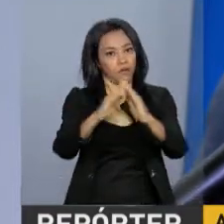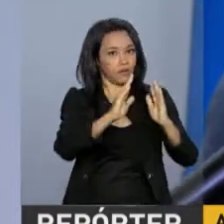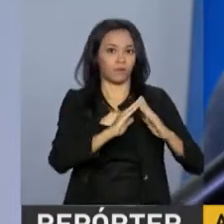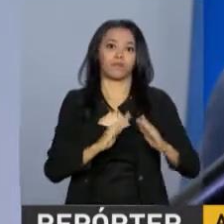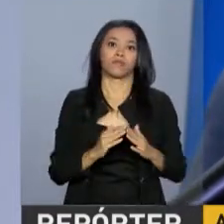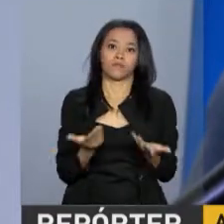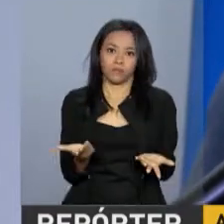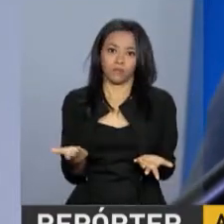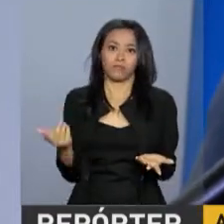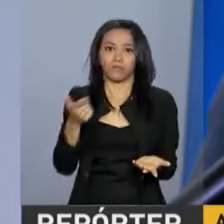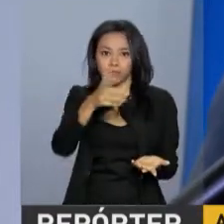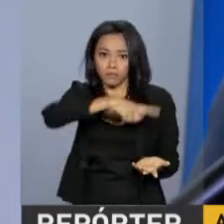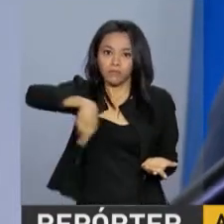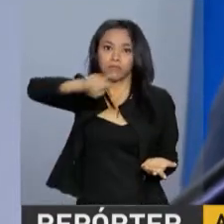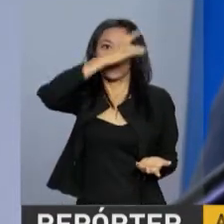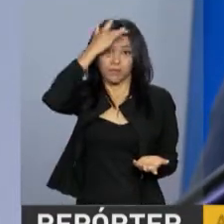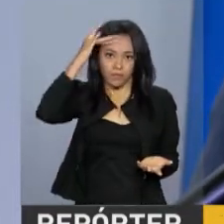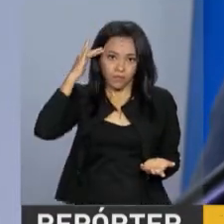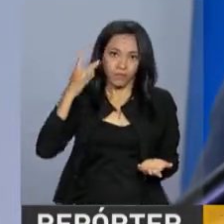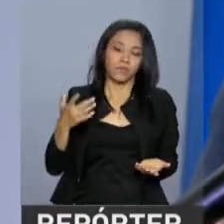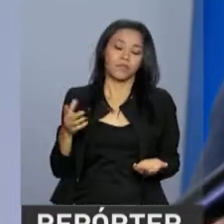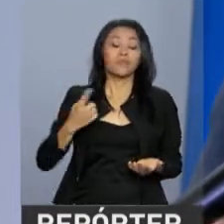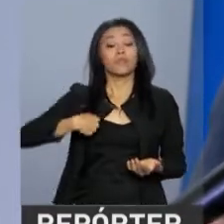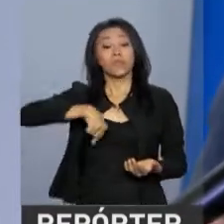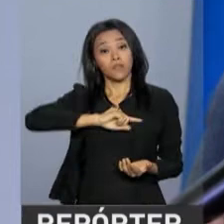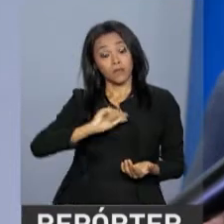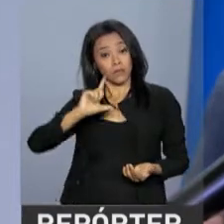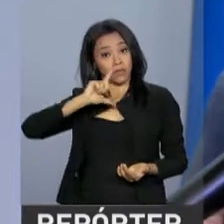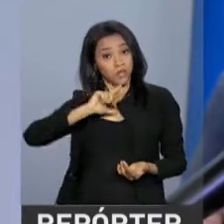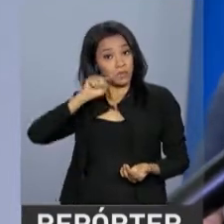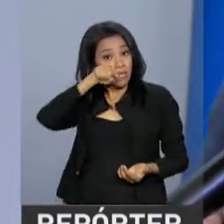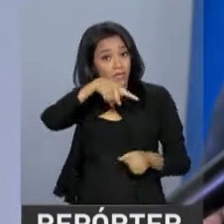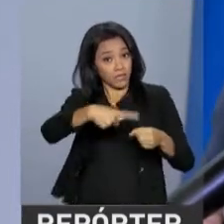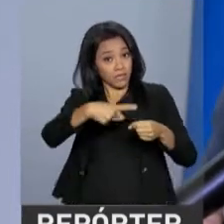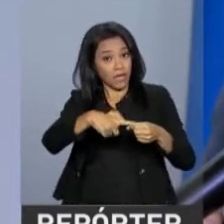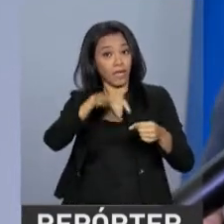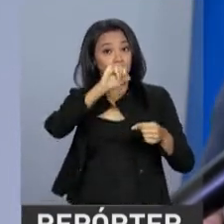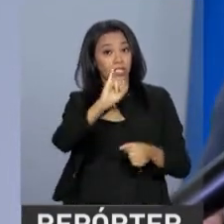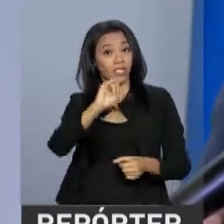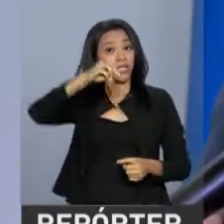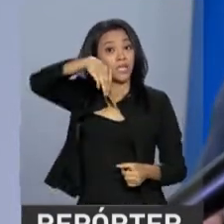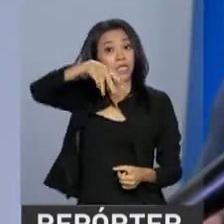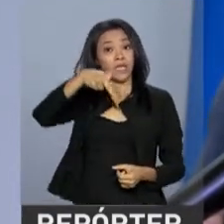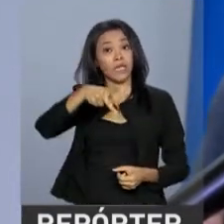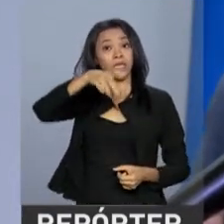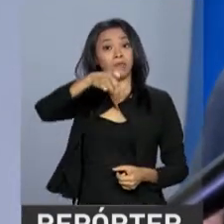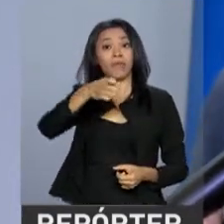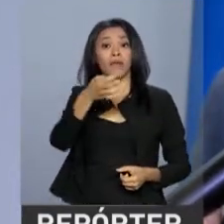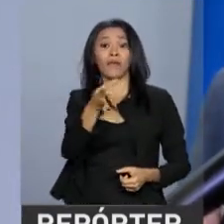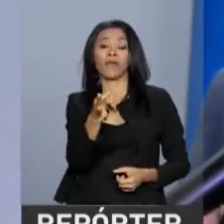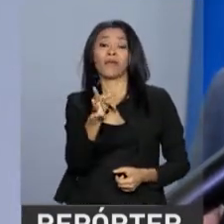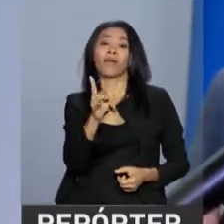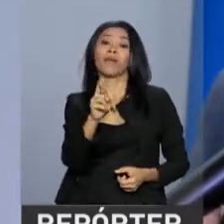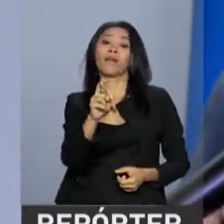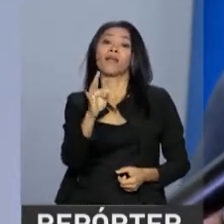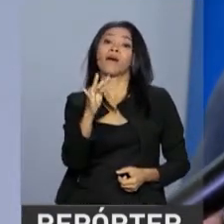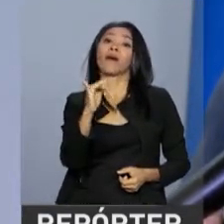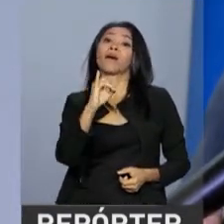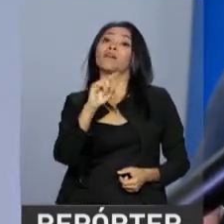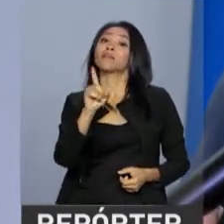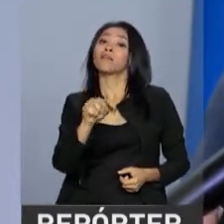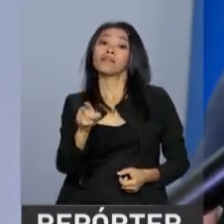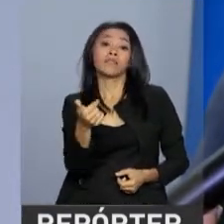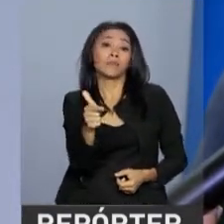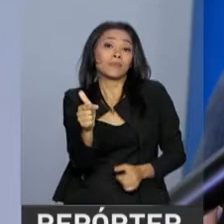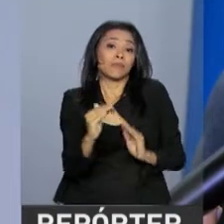habitação ea gente tem é imperatriz também uma fatia considerável dessas pessoas que não têm habitação